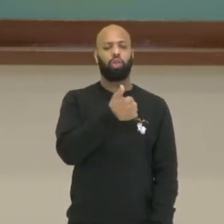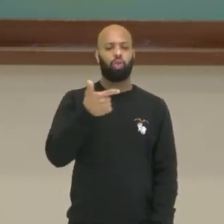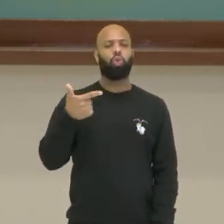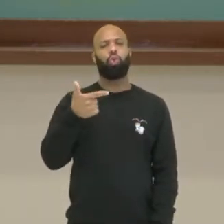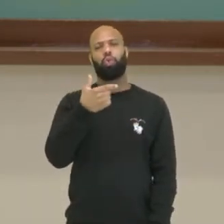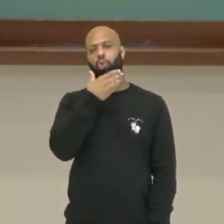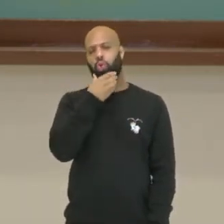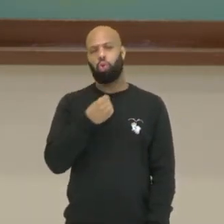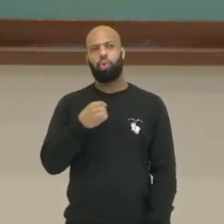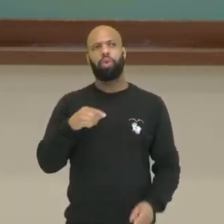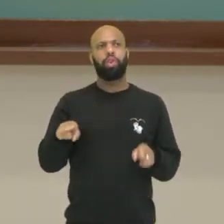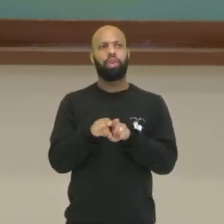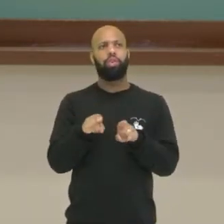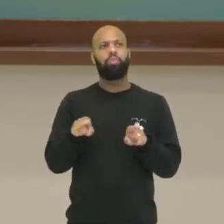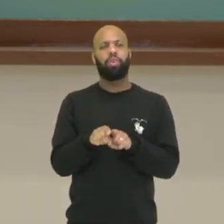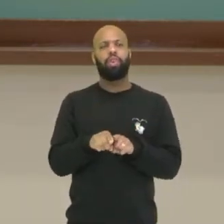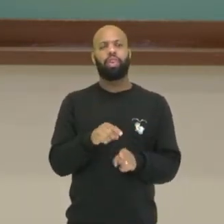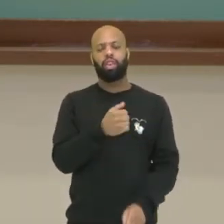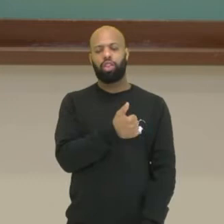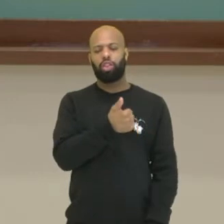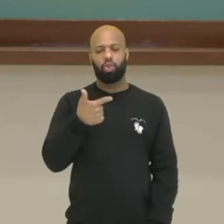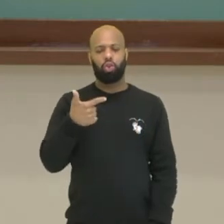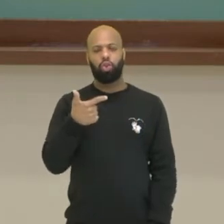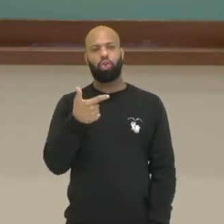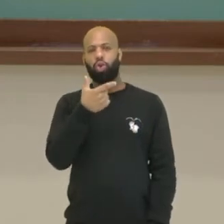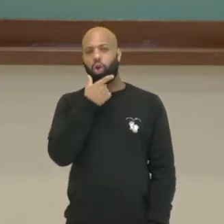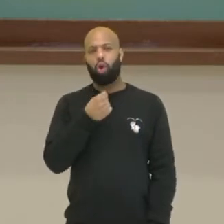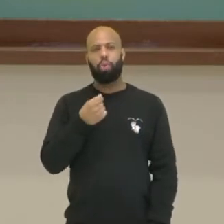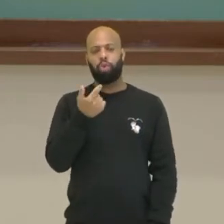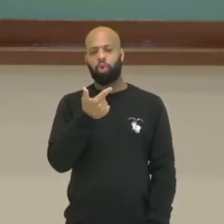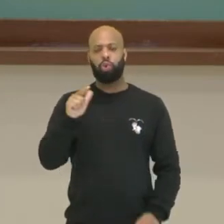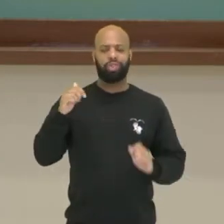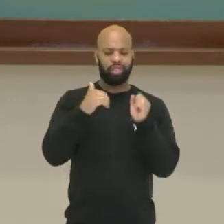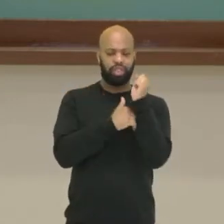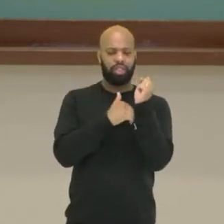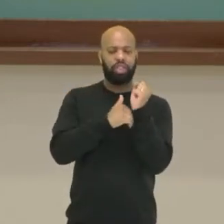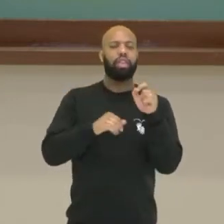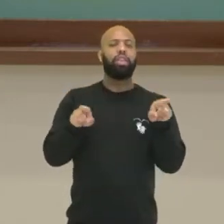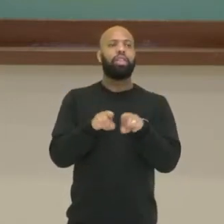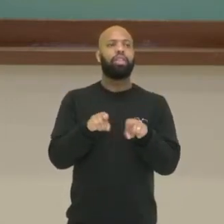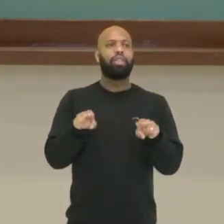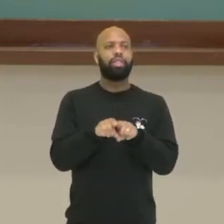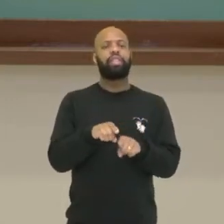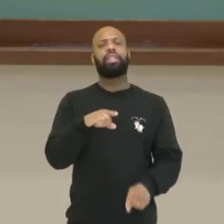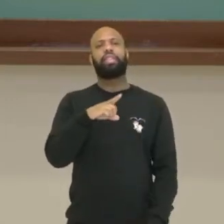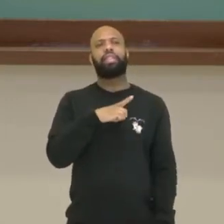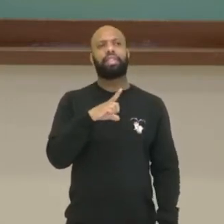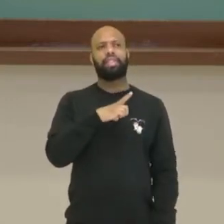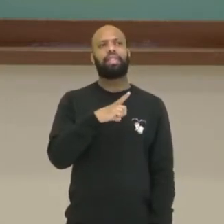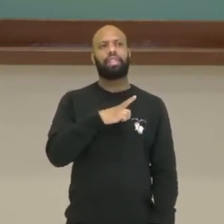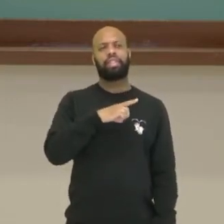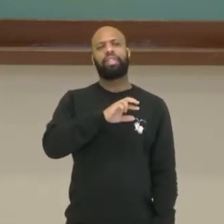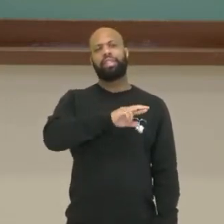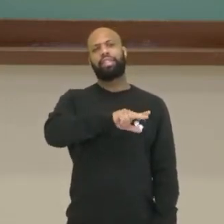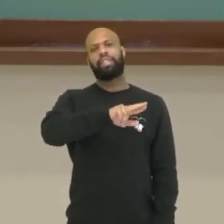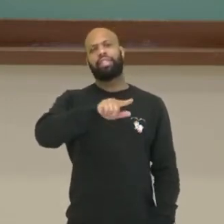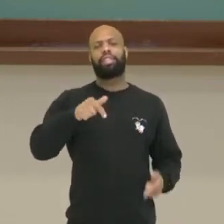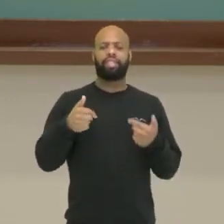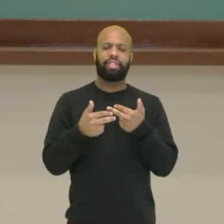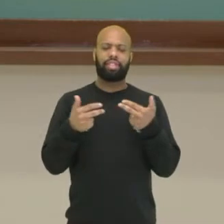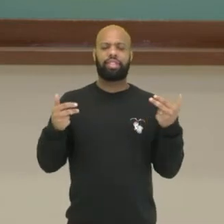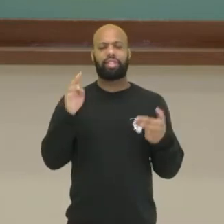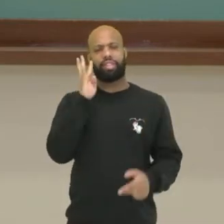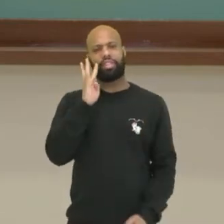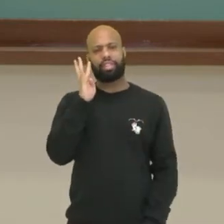Outro Segredo, existem tantos filmes, Cinema Paradiso, gente, tem tanta coisa legal para a